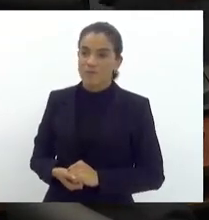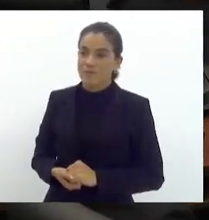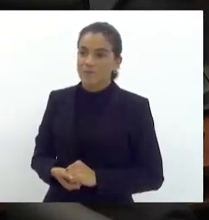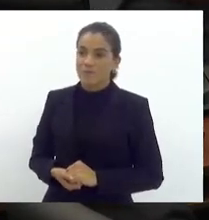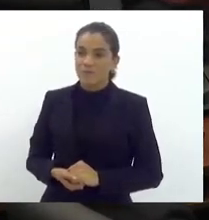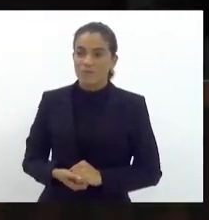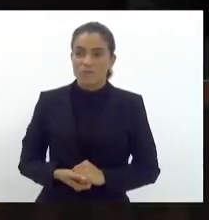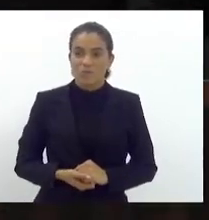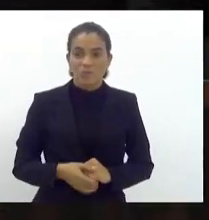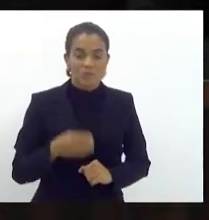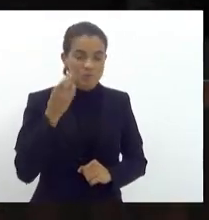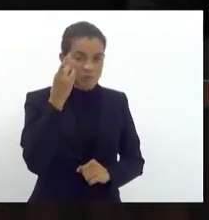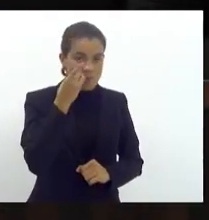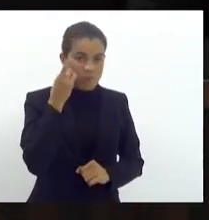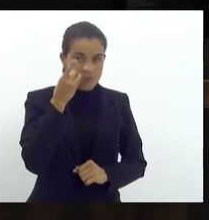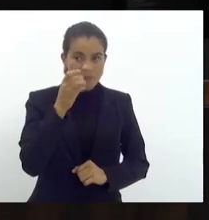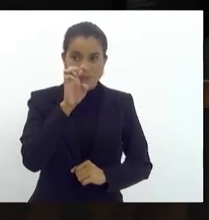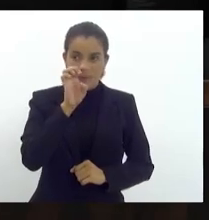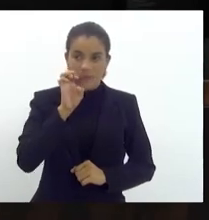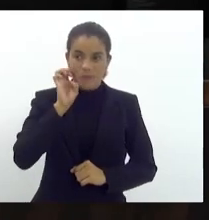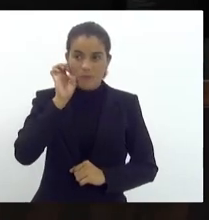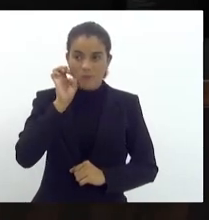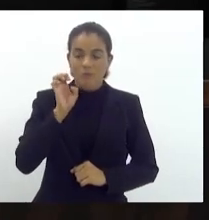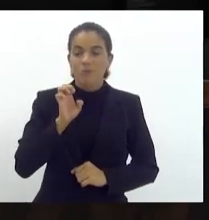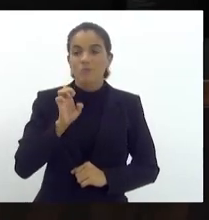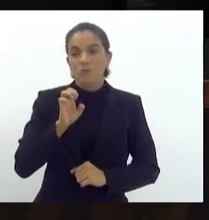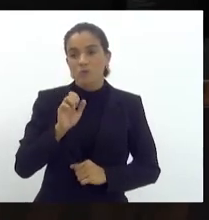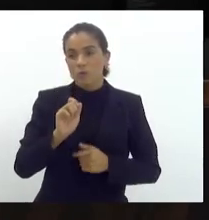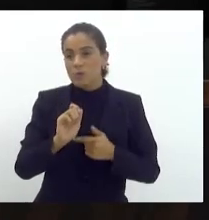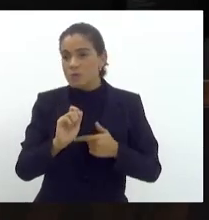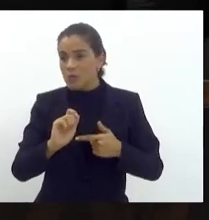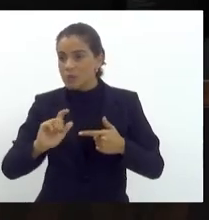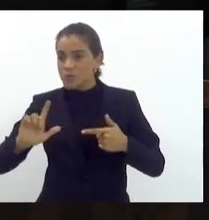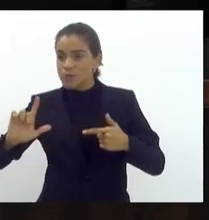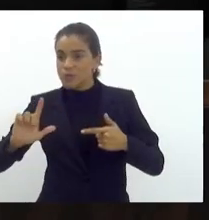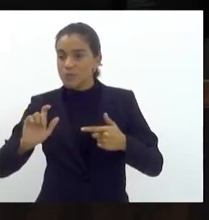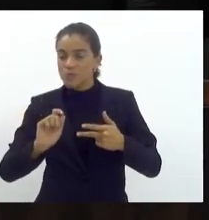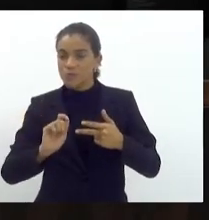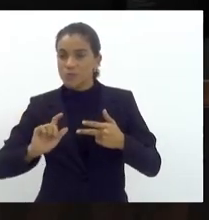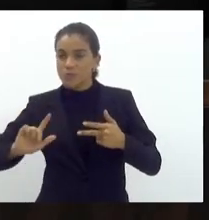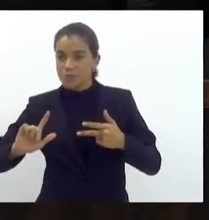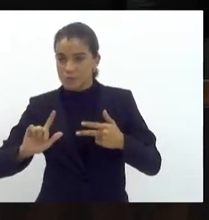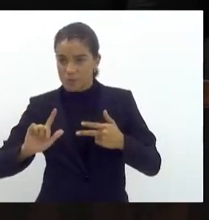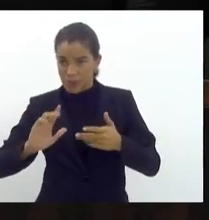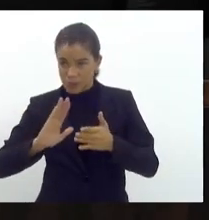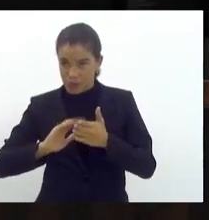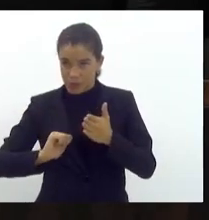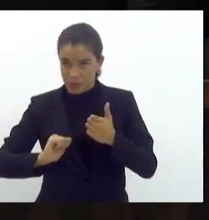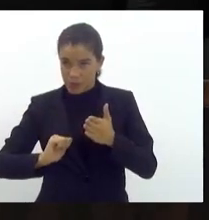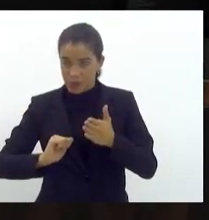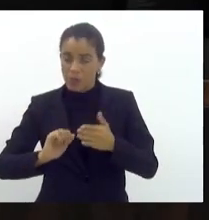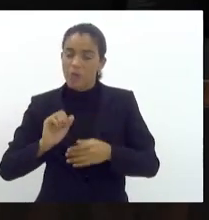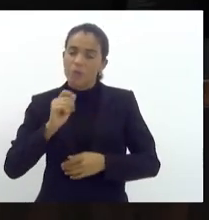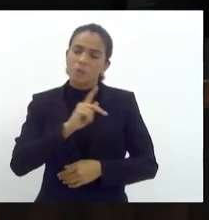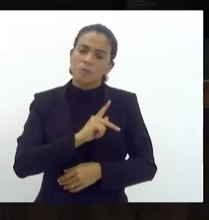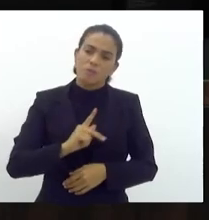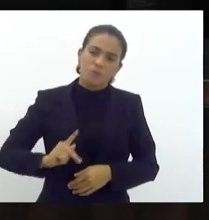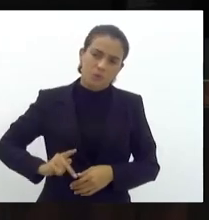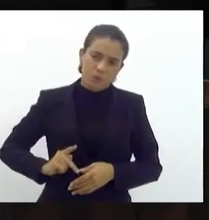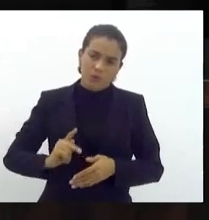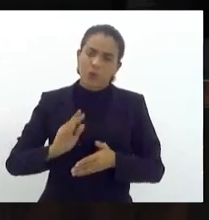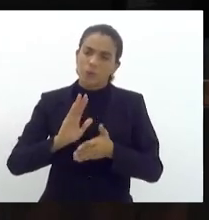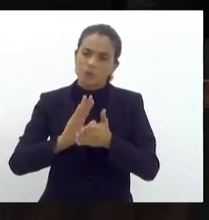Deputado Érica os seus destaques a senhora tá retirando Presidente eu